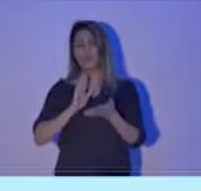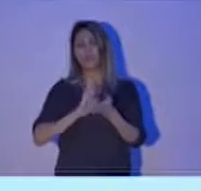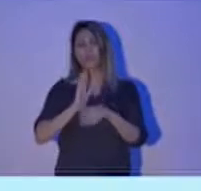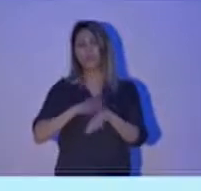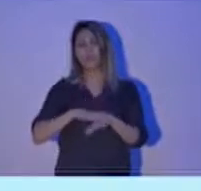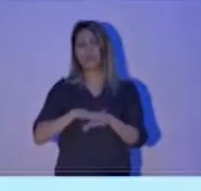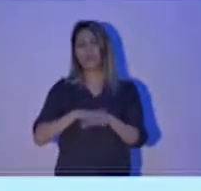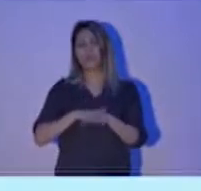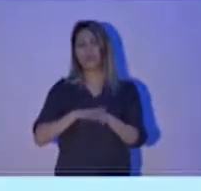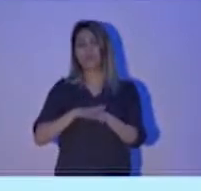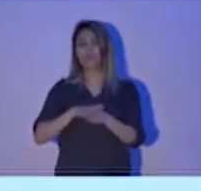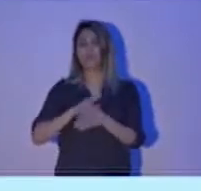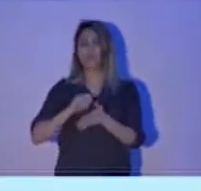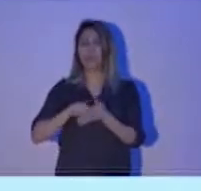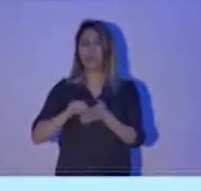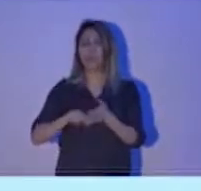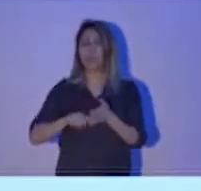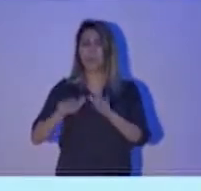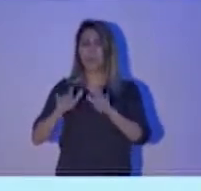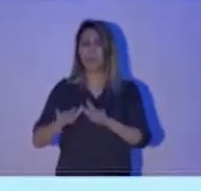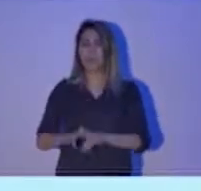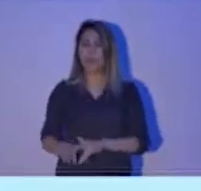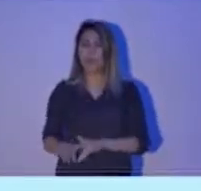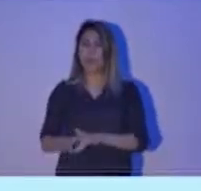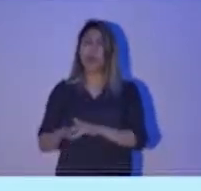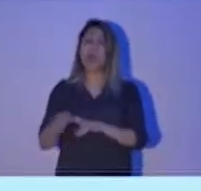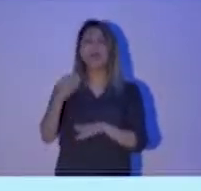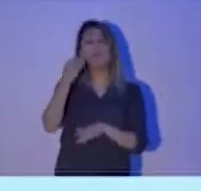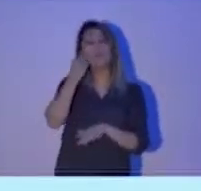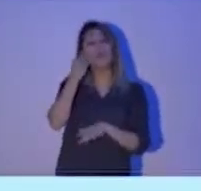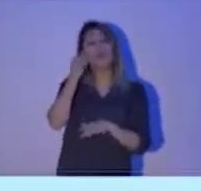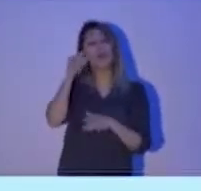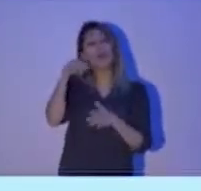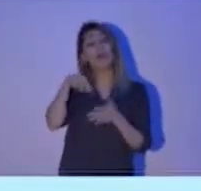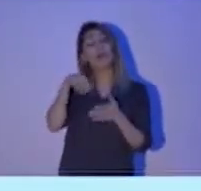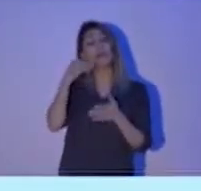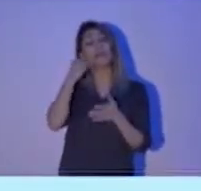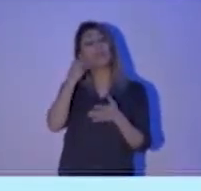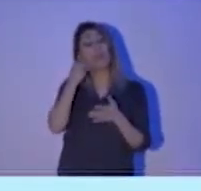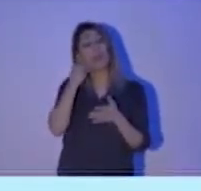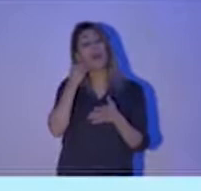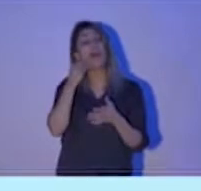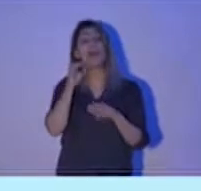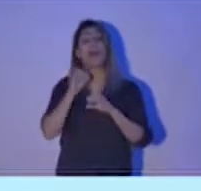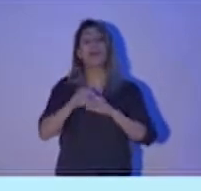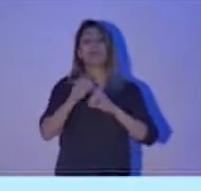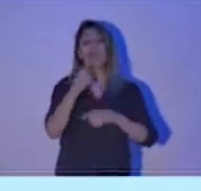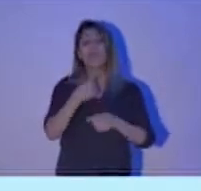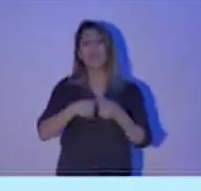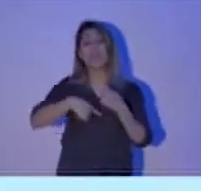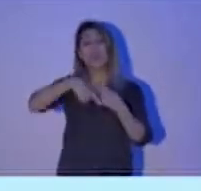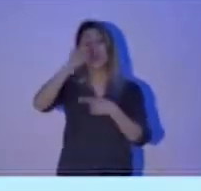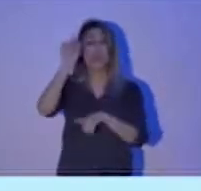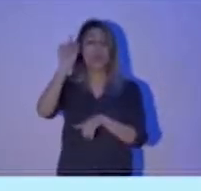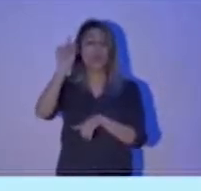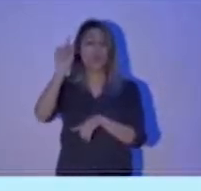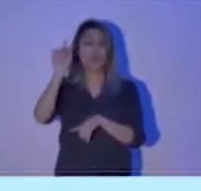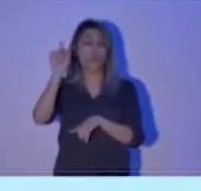gênese. Todos eles buscam a melhoria da qualidade da educação e não são divergentes entre si, por muitas vezes